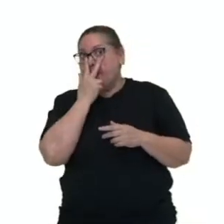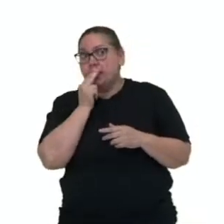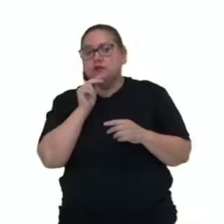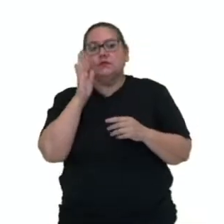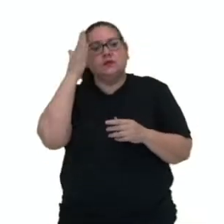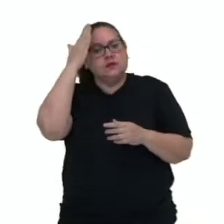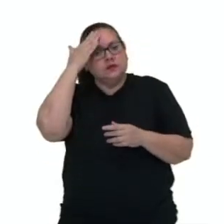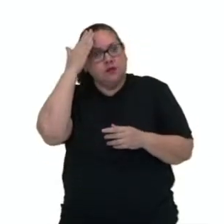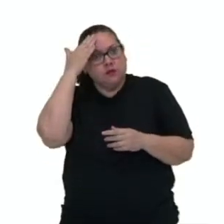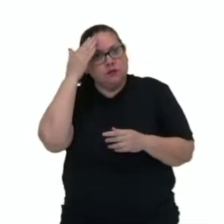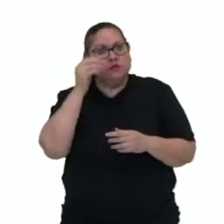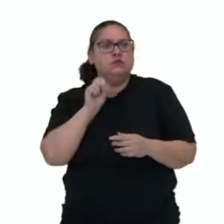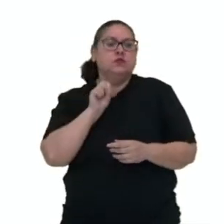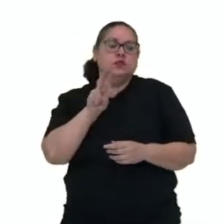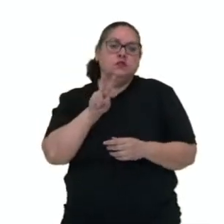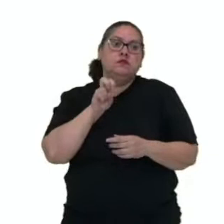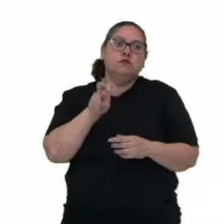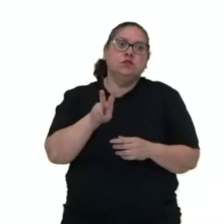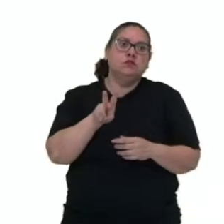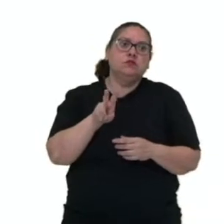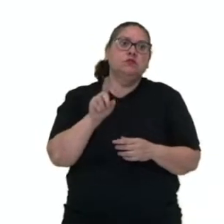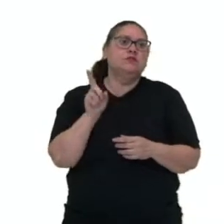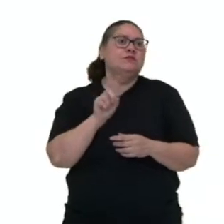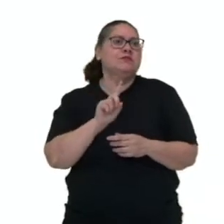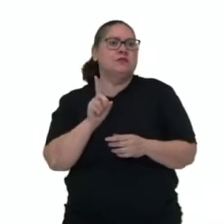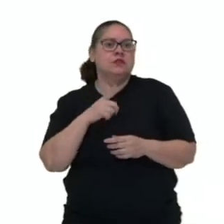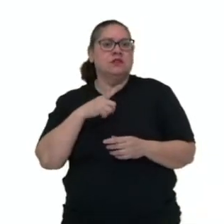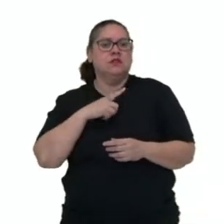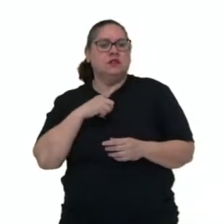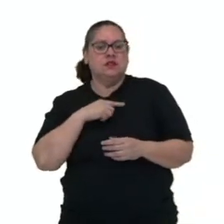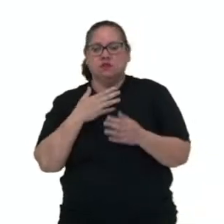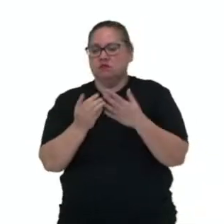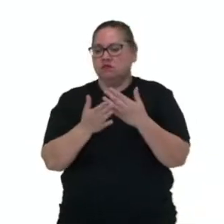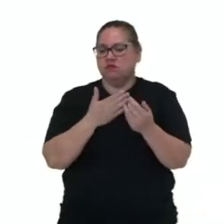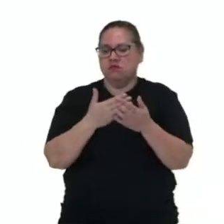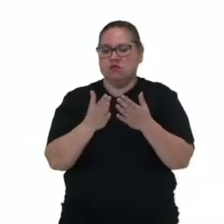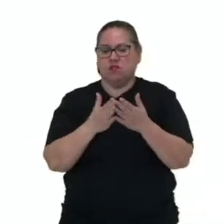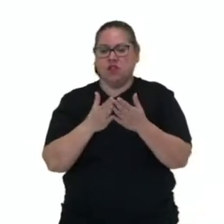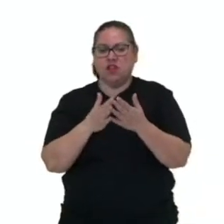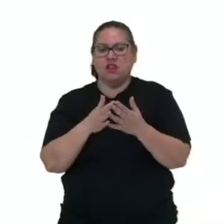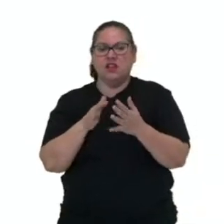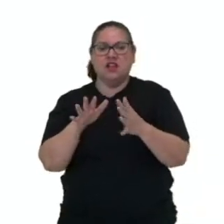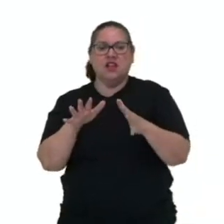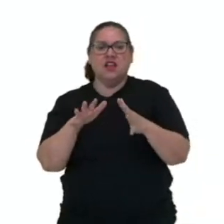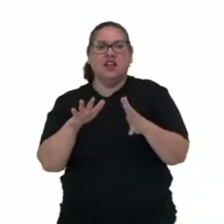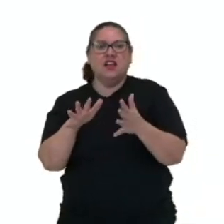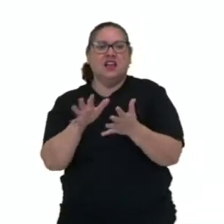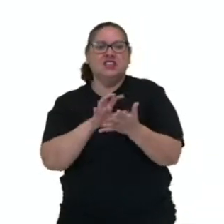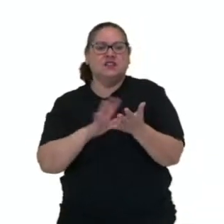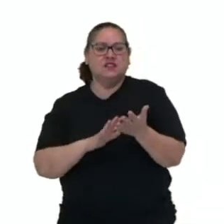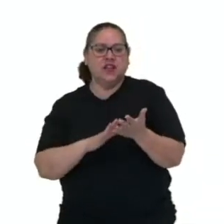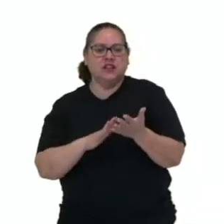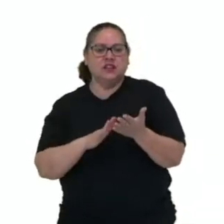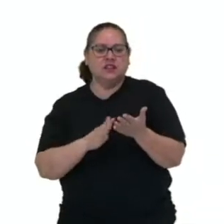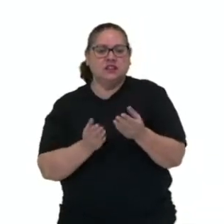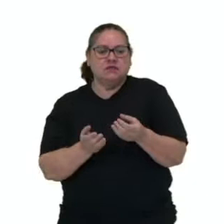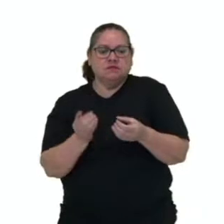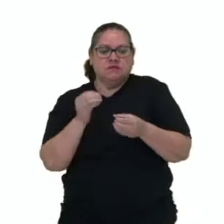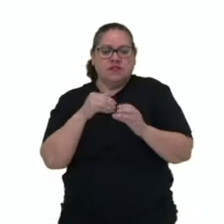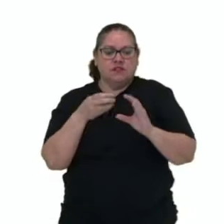sabemos é que os vírus, por não ter qualquer atividade metabólica fora